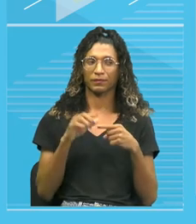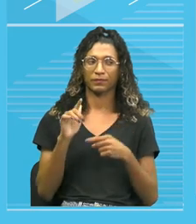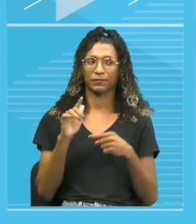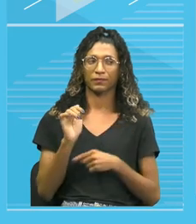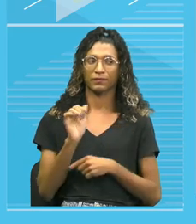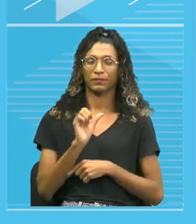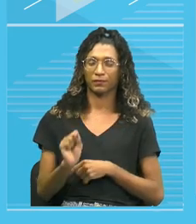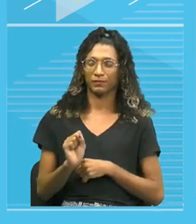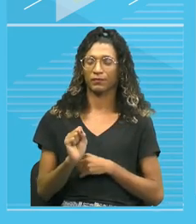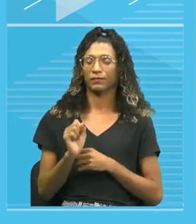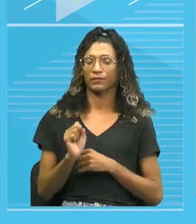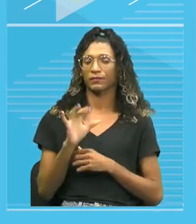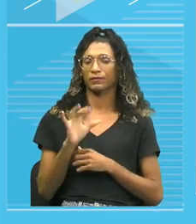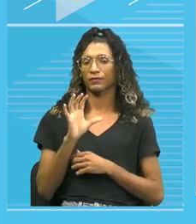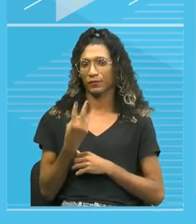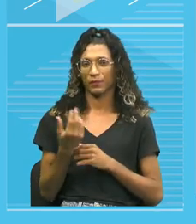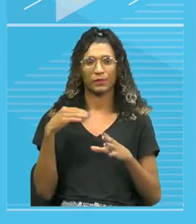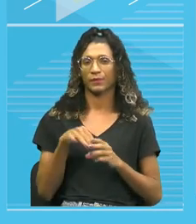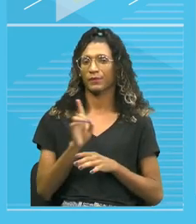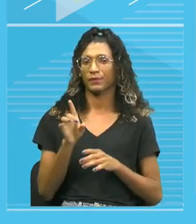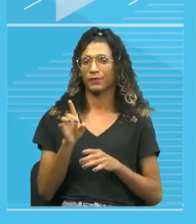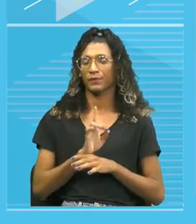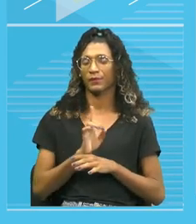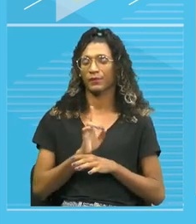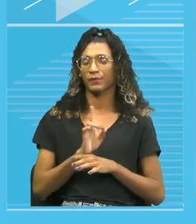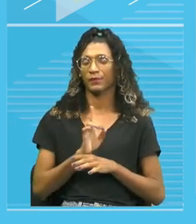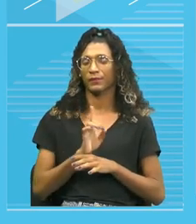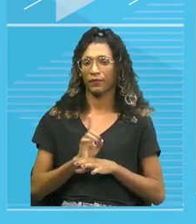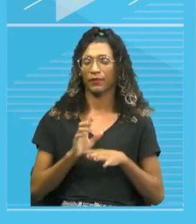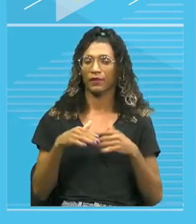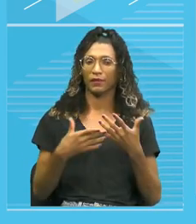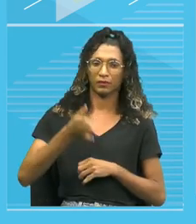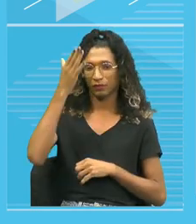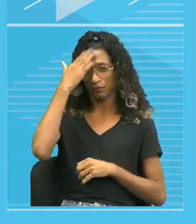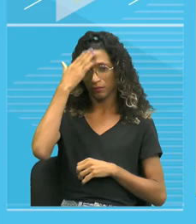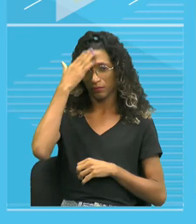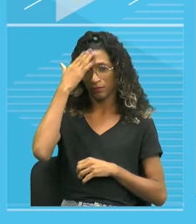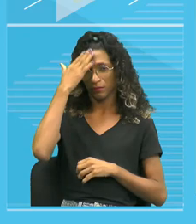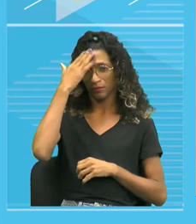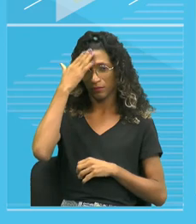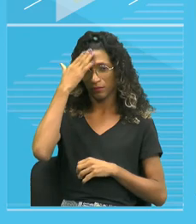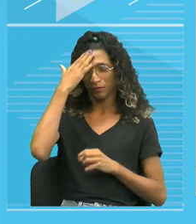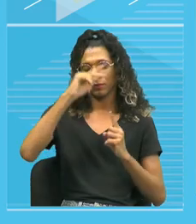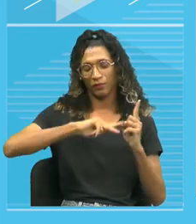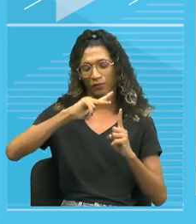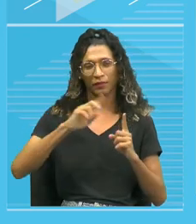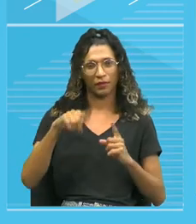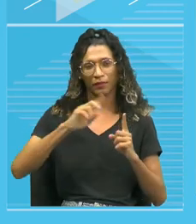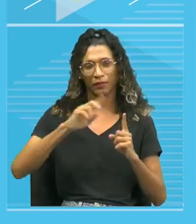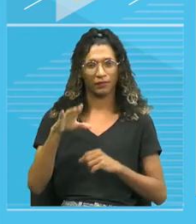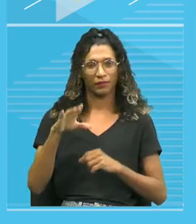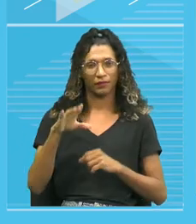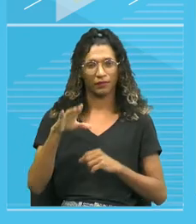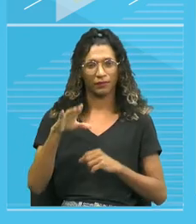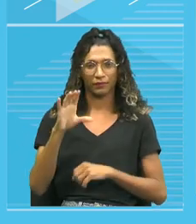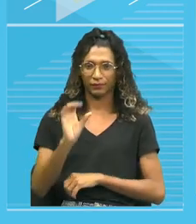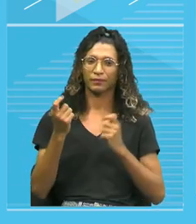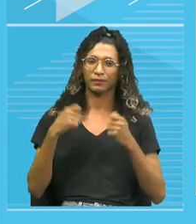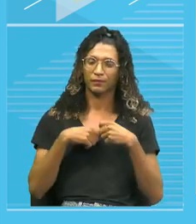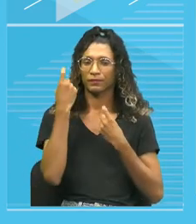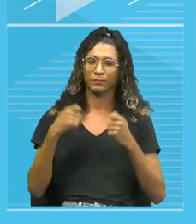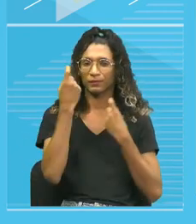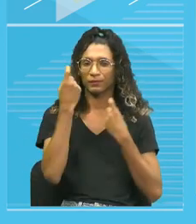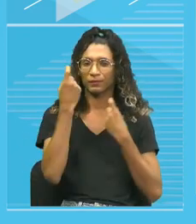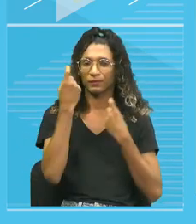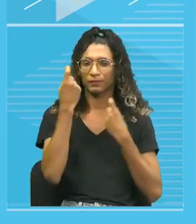do processo mesmo então nós já sabemos quem está ao pia dele vai ser zero a gente vai se preocupar somente